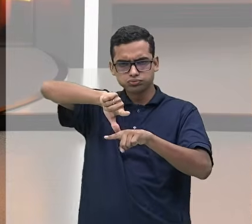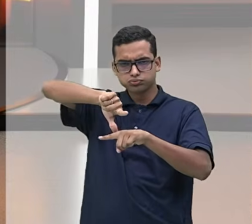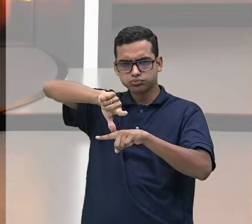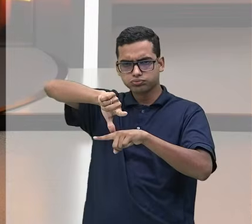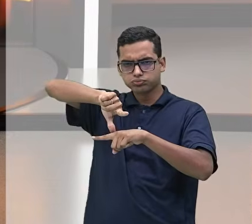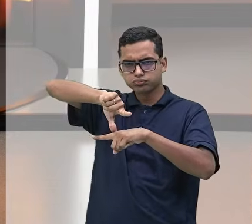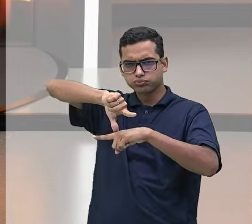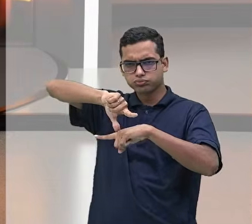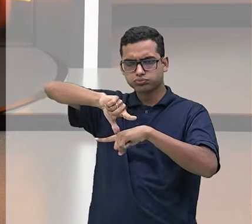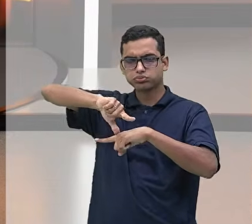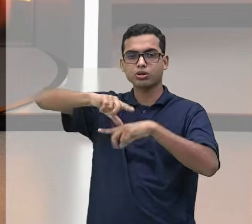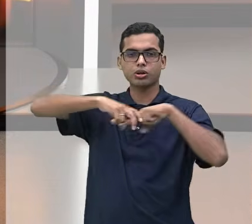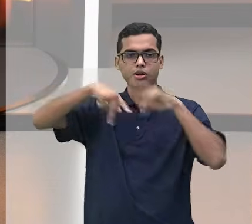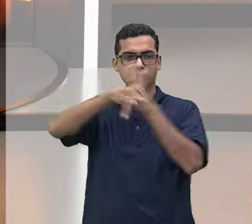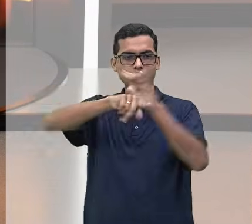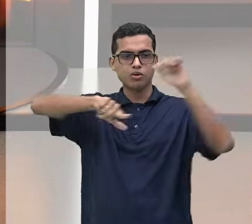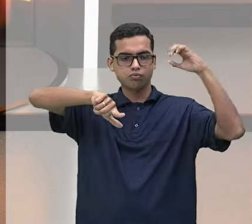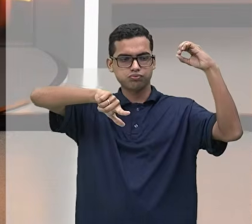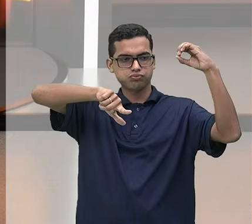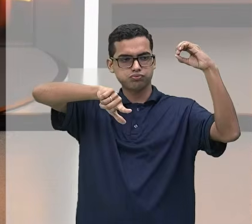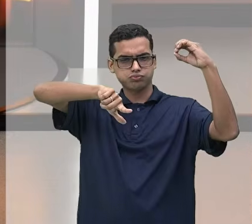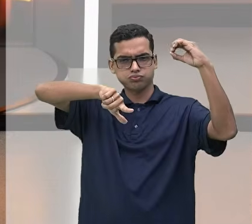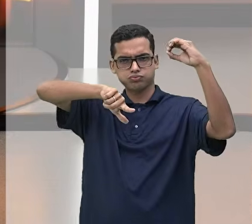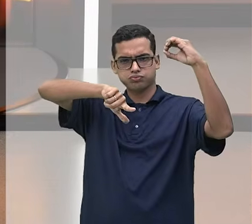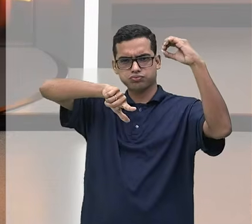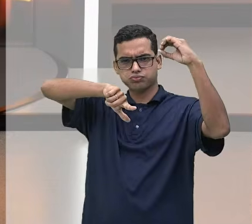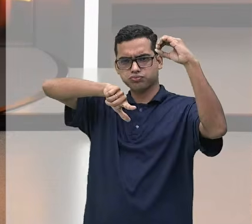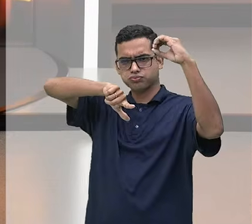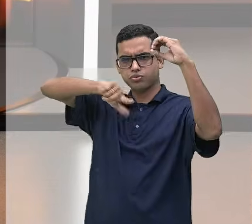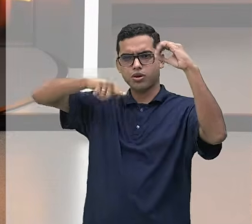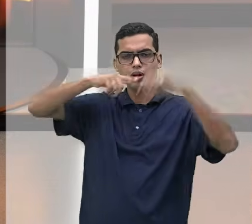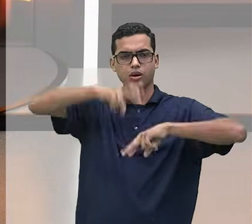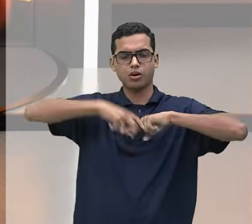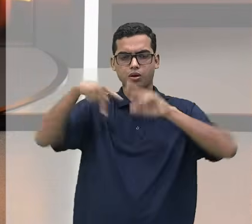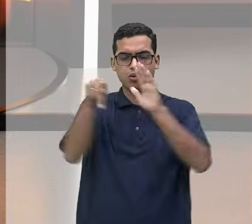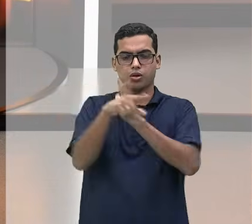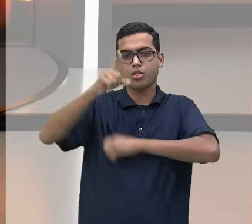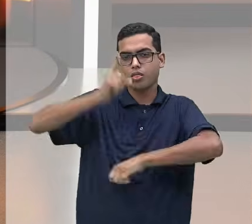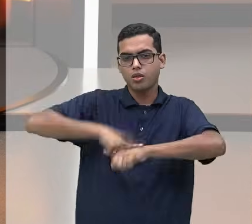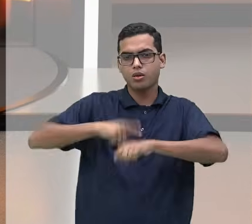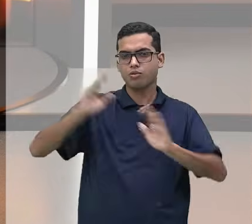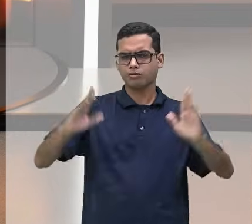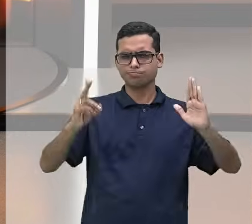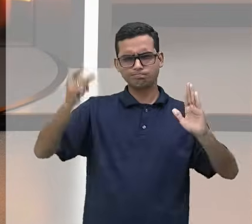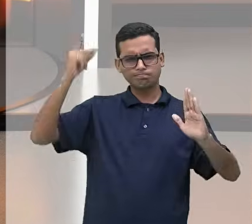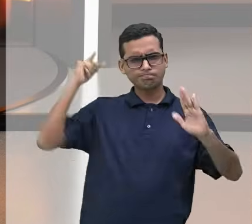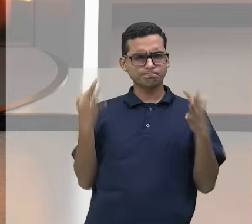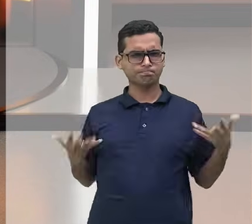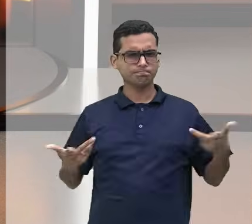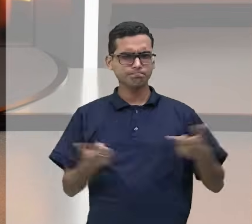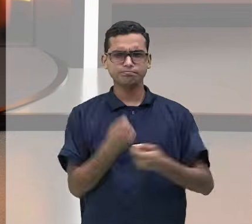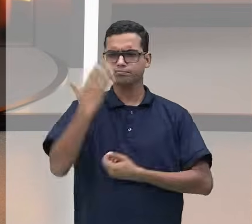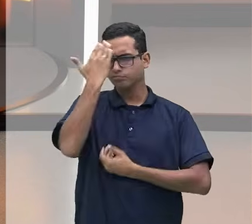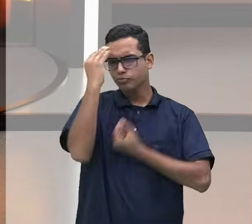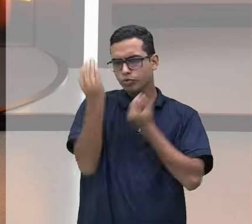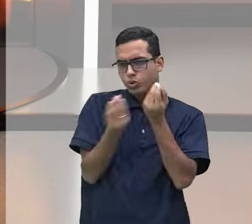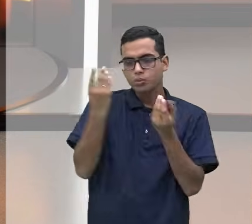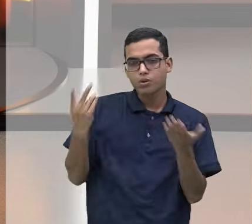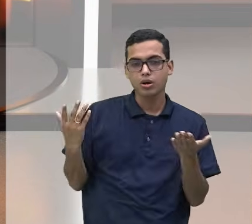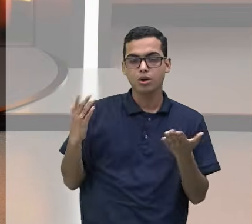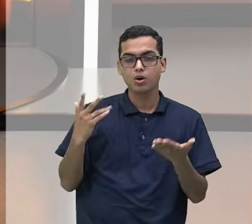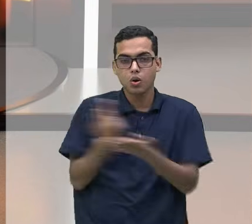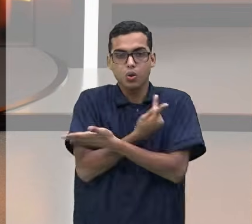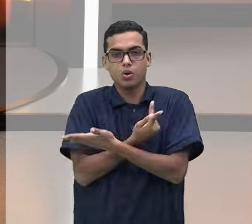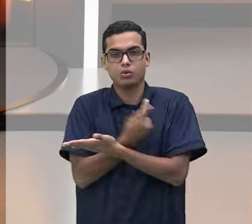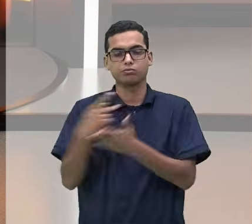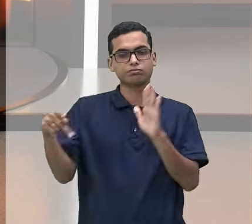essa situação com a medição do tempo naquele período, é fantástico. Vocês podem imaginar isso, como é que ocorria, né? Como